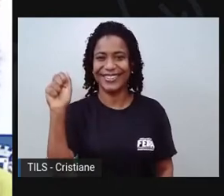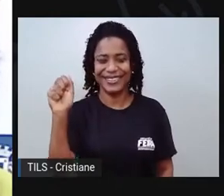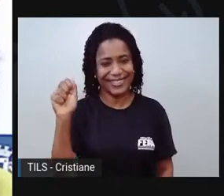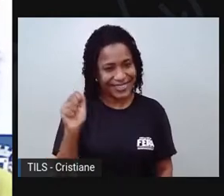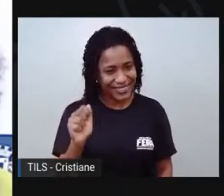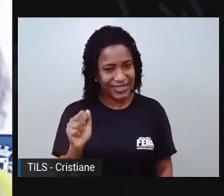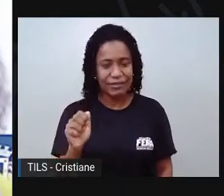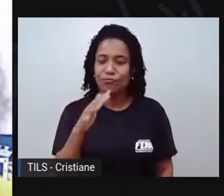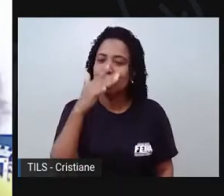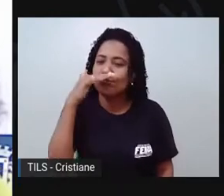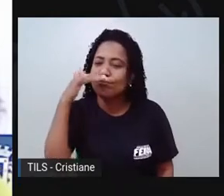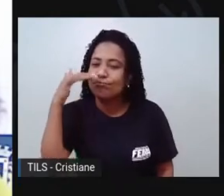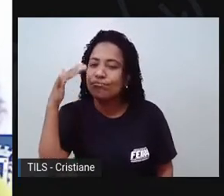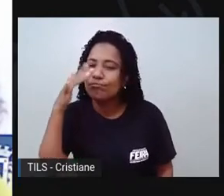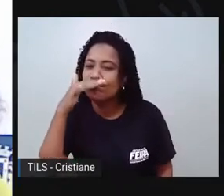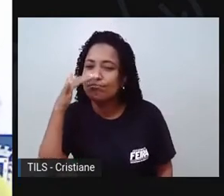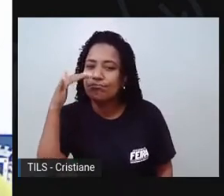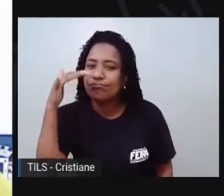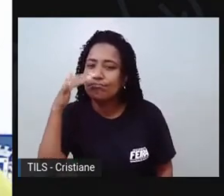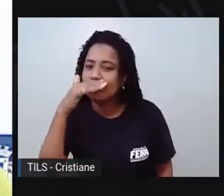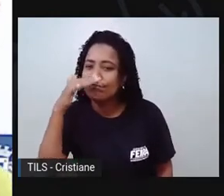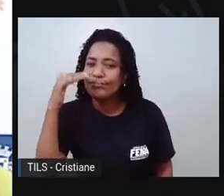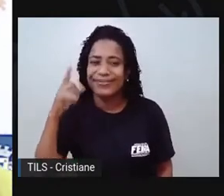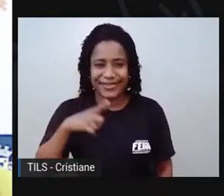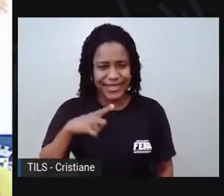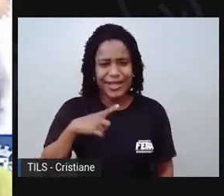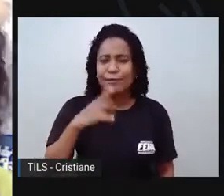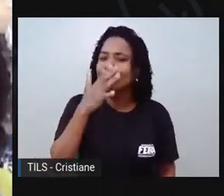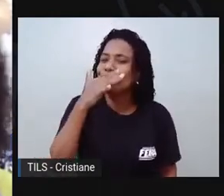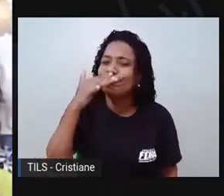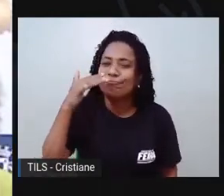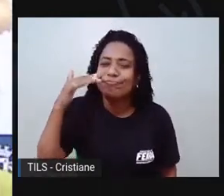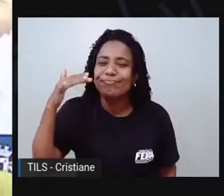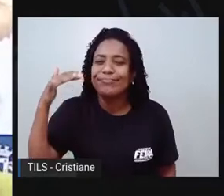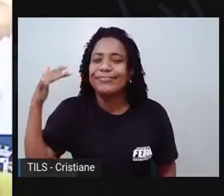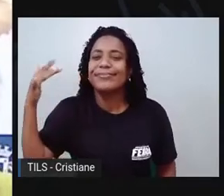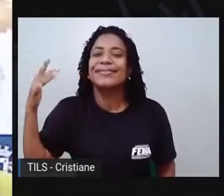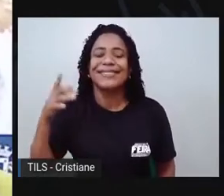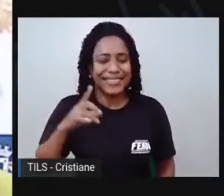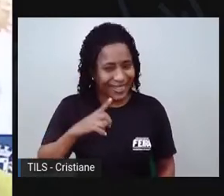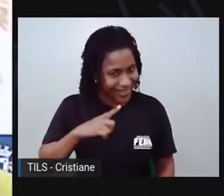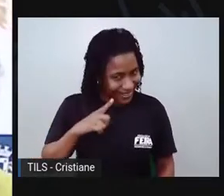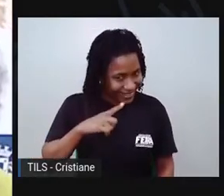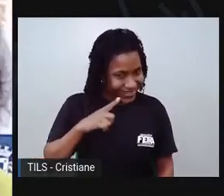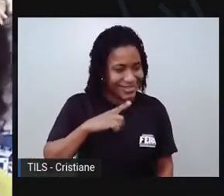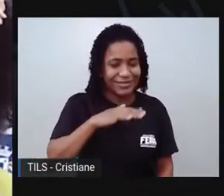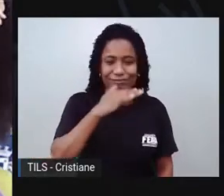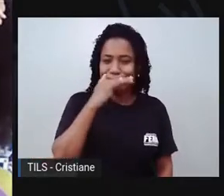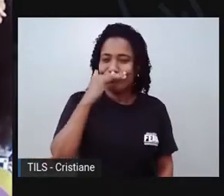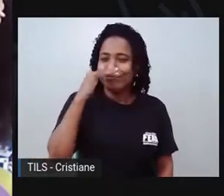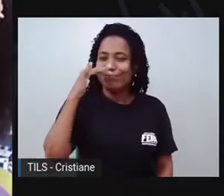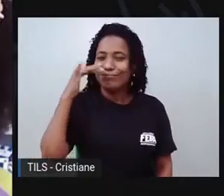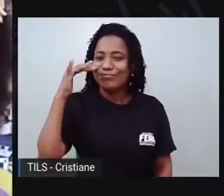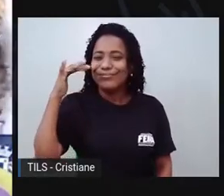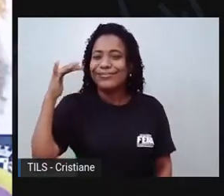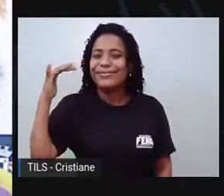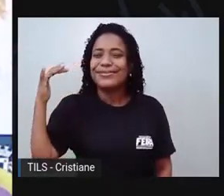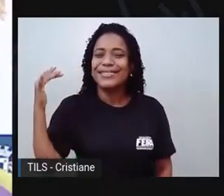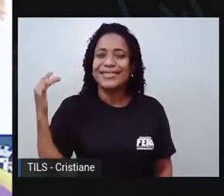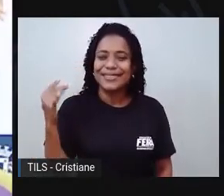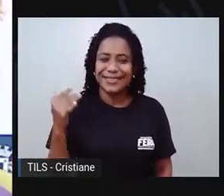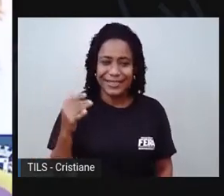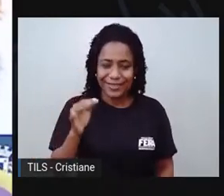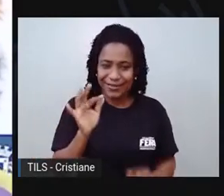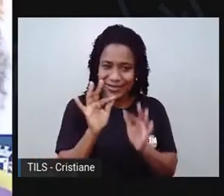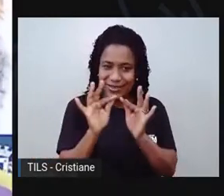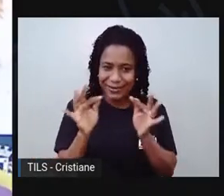Ela tem cheiro? Cheira aí. Ai, que delícia, bem suave. Ela tem um perfuminho bem suave. Essa é a